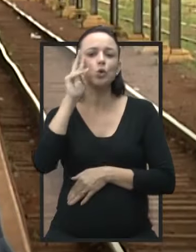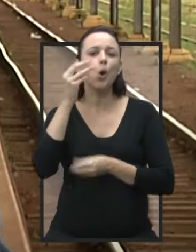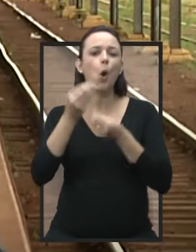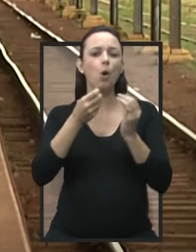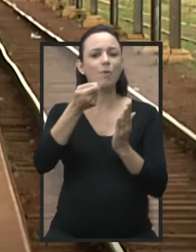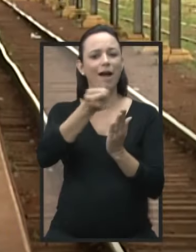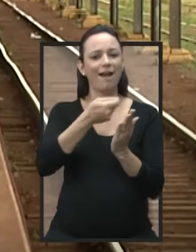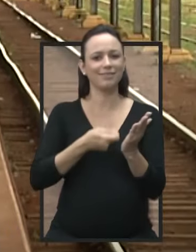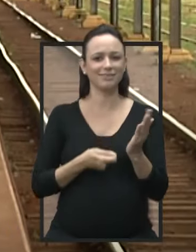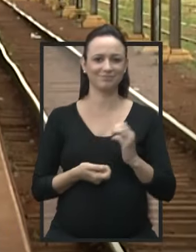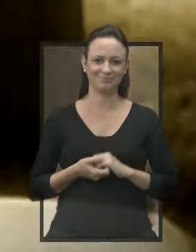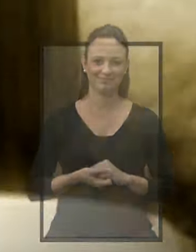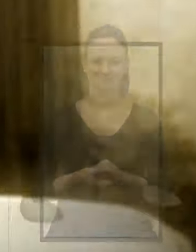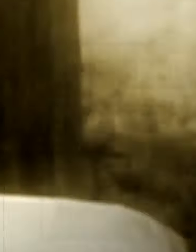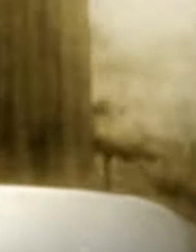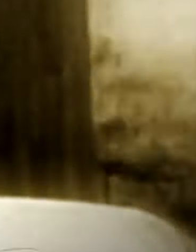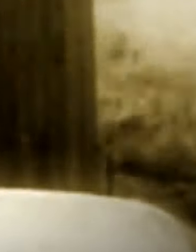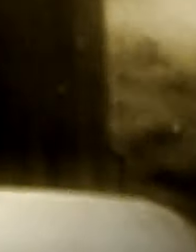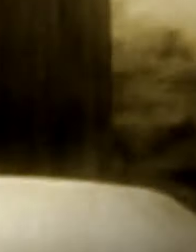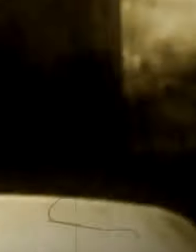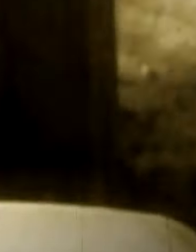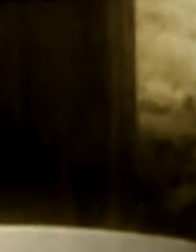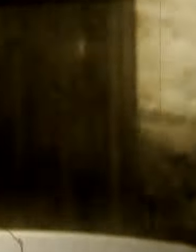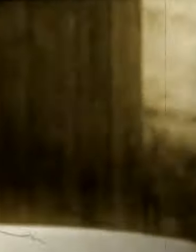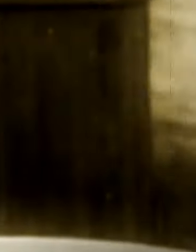episódio por meio de uma carta.